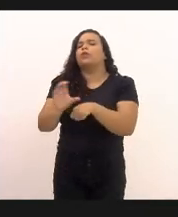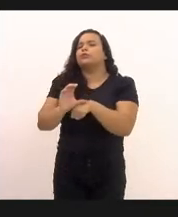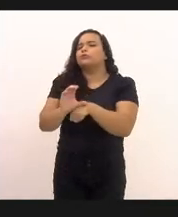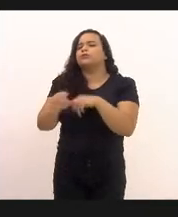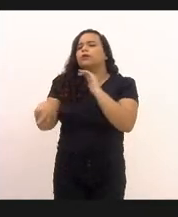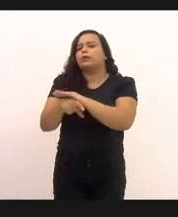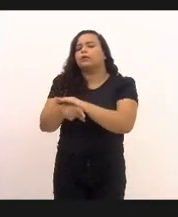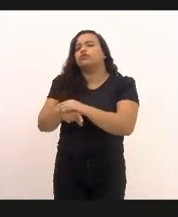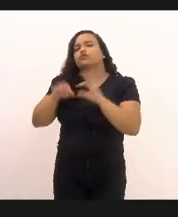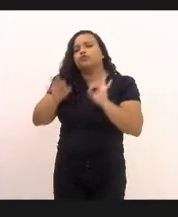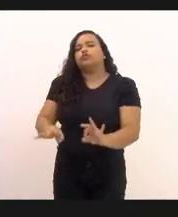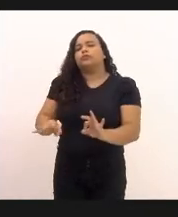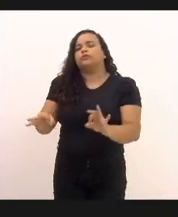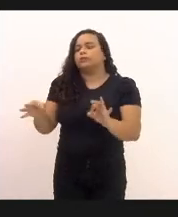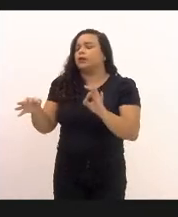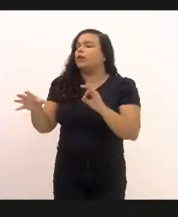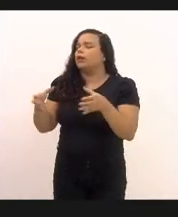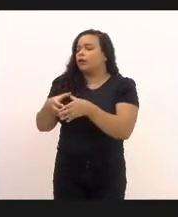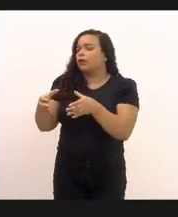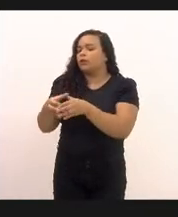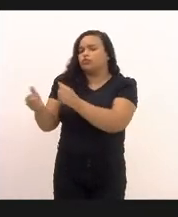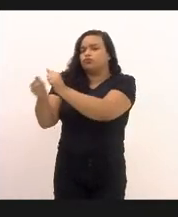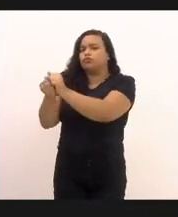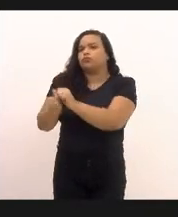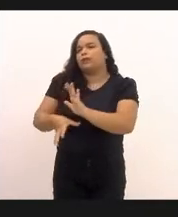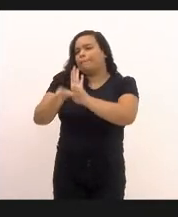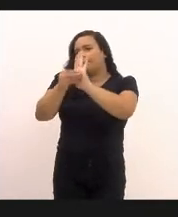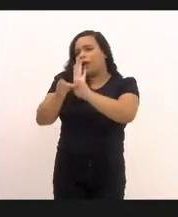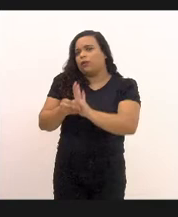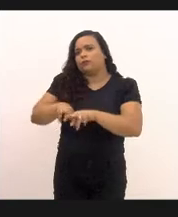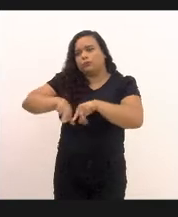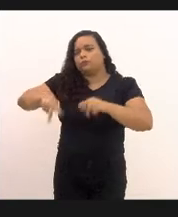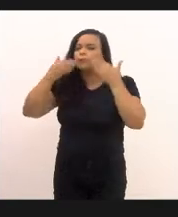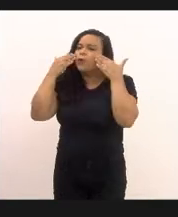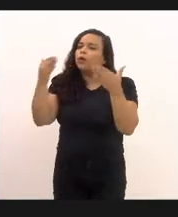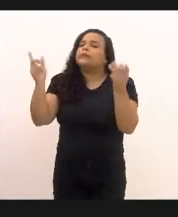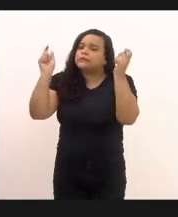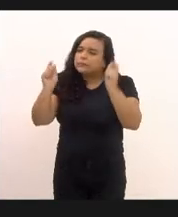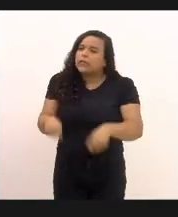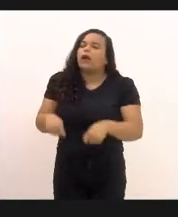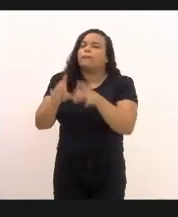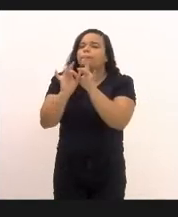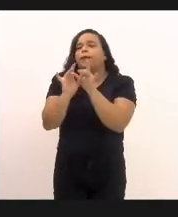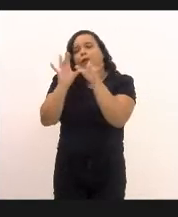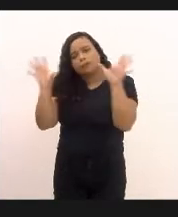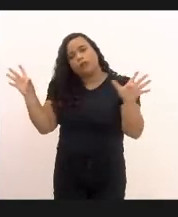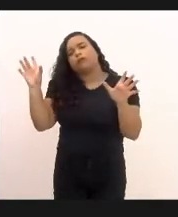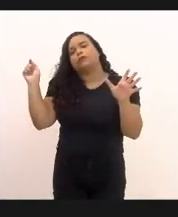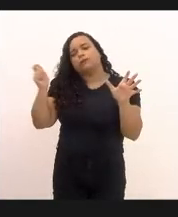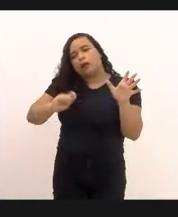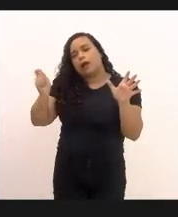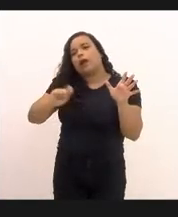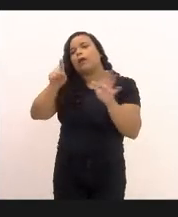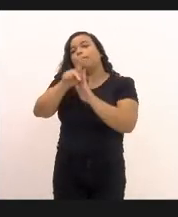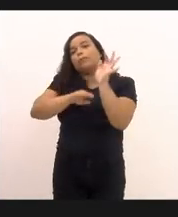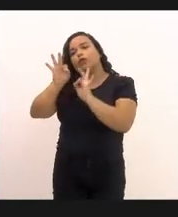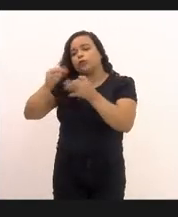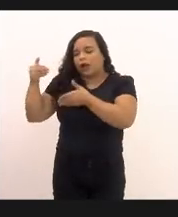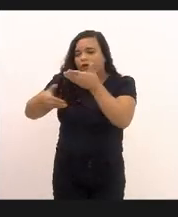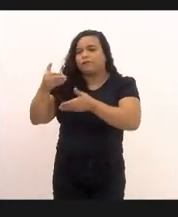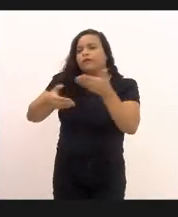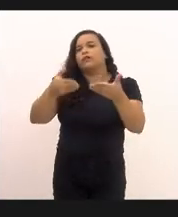equipe, apresentou emendas que viabilizam e que permitem e que irão permitir que esse projeto